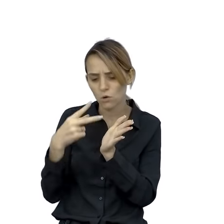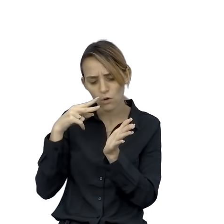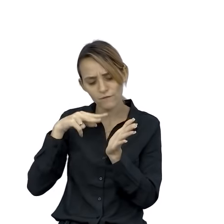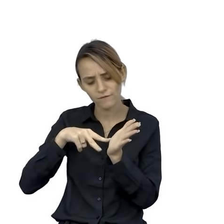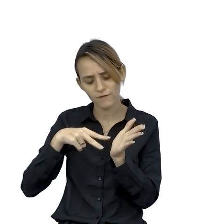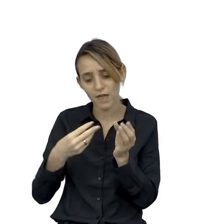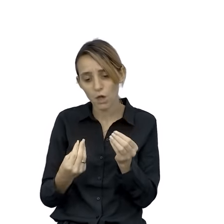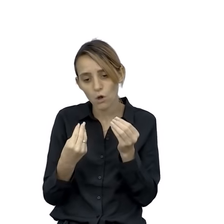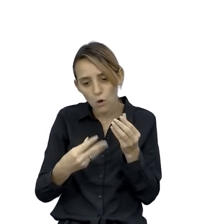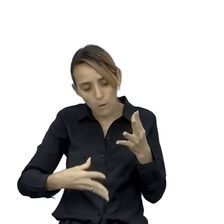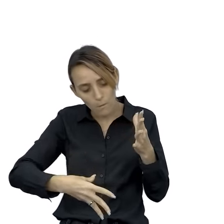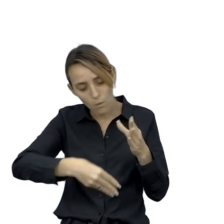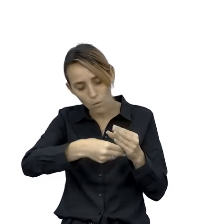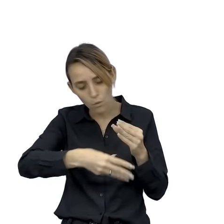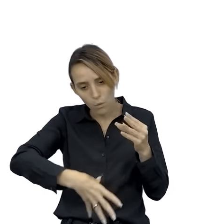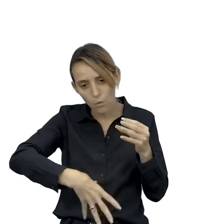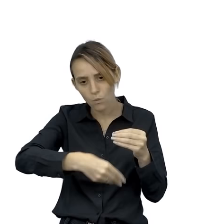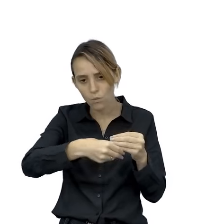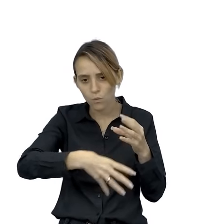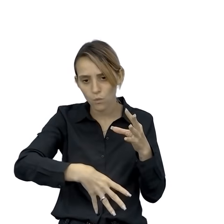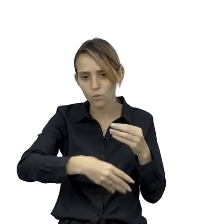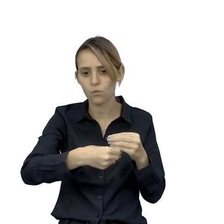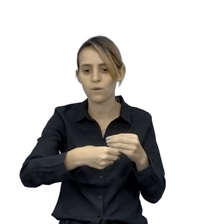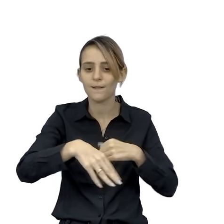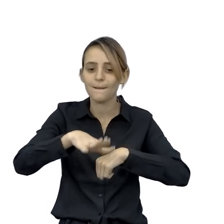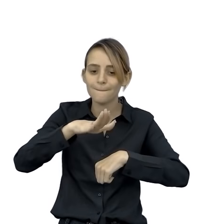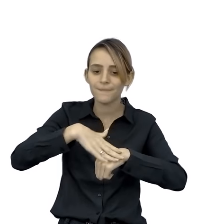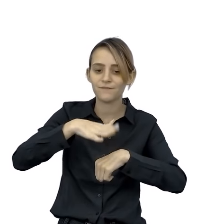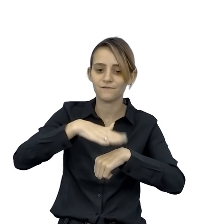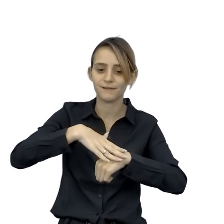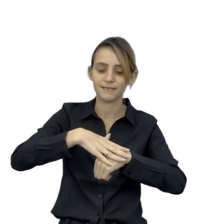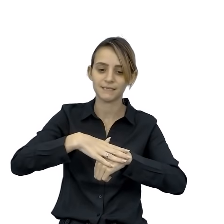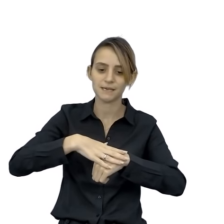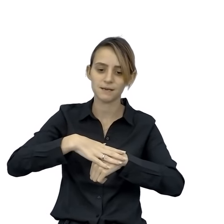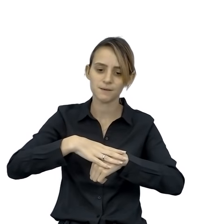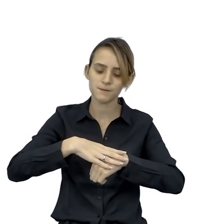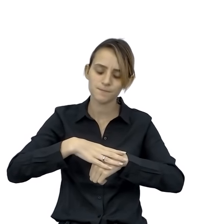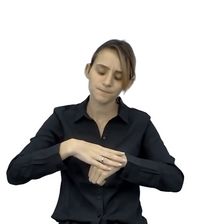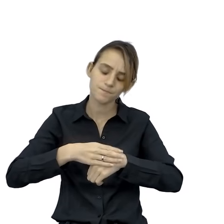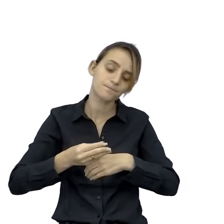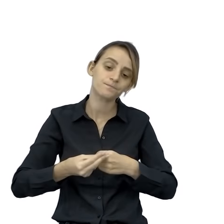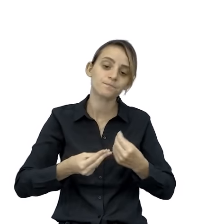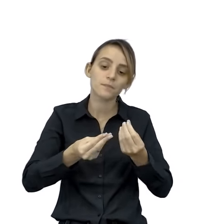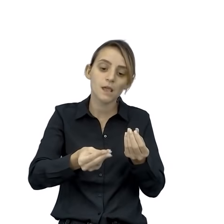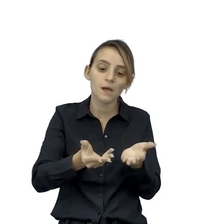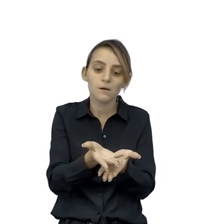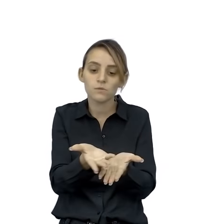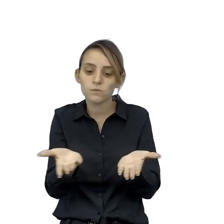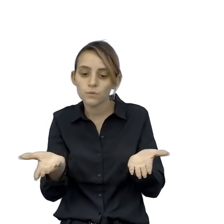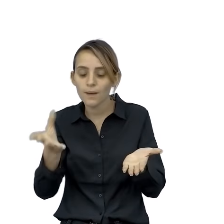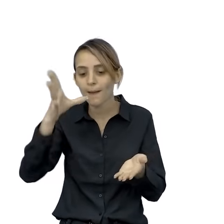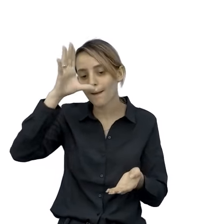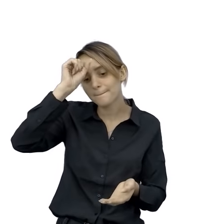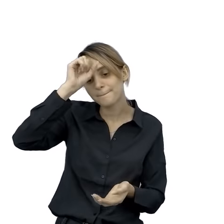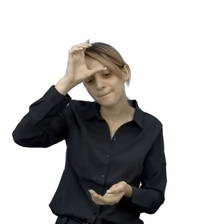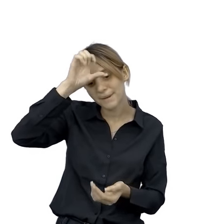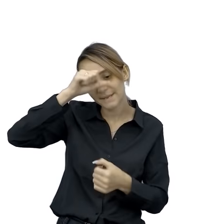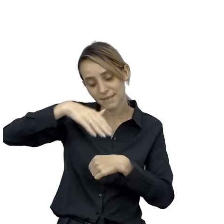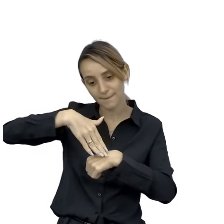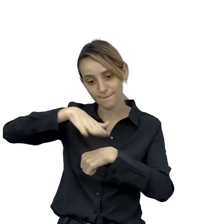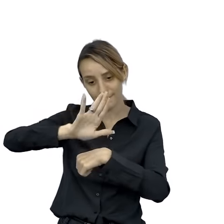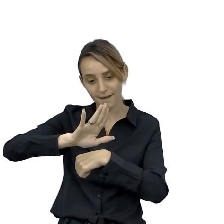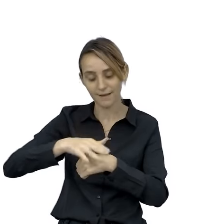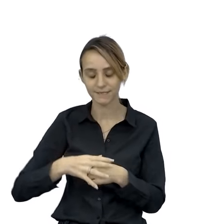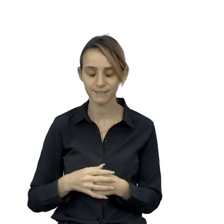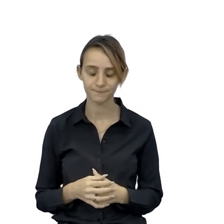que que eu posso acrescentar, né, para estar proporcionando um aprendizado aí para os